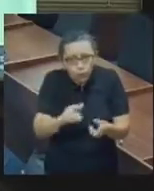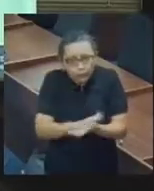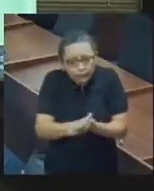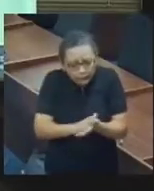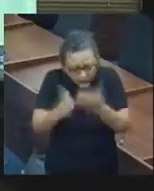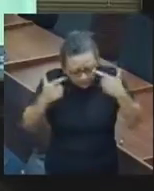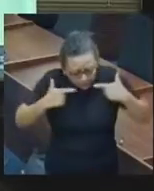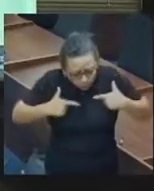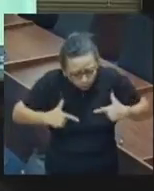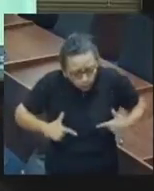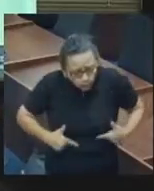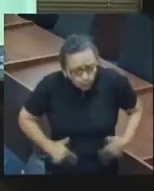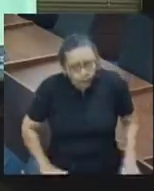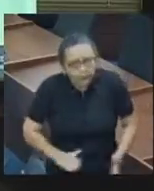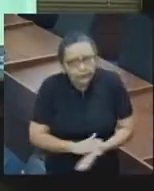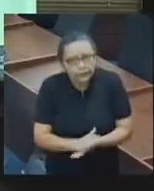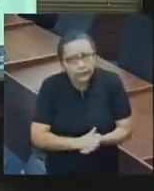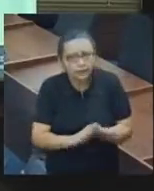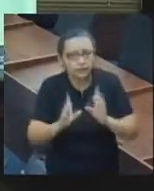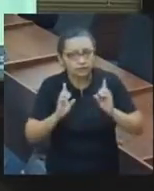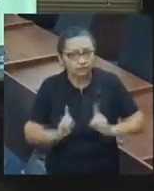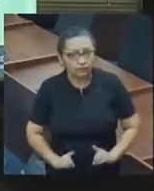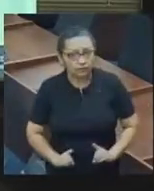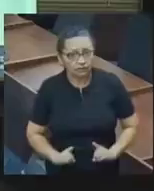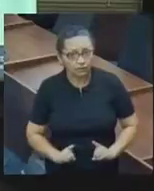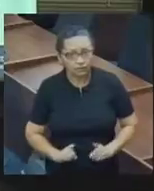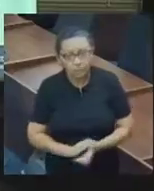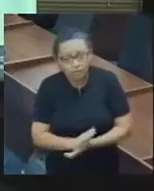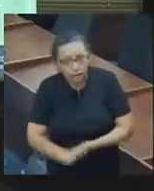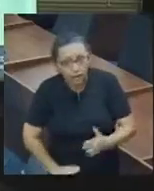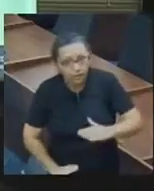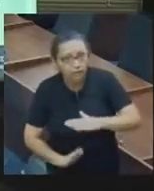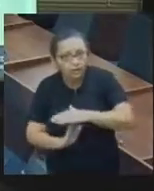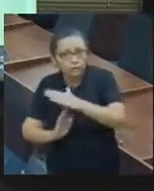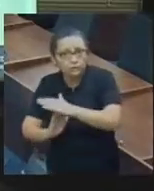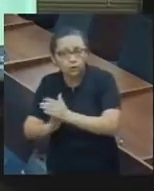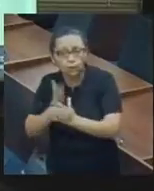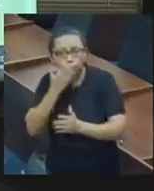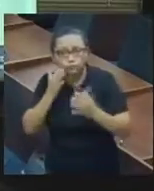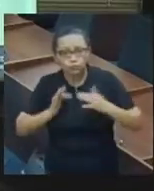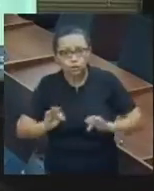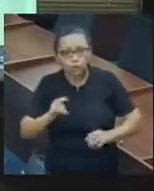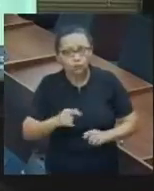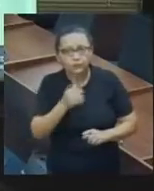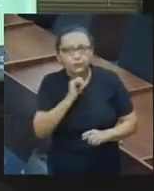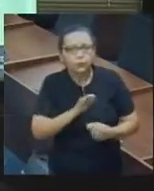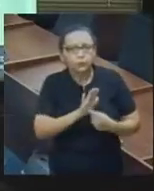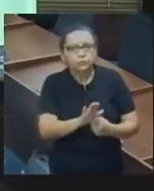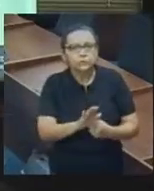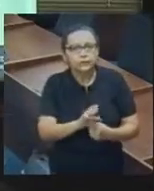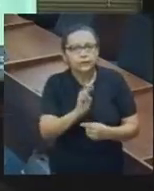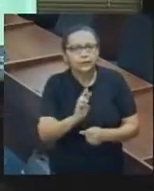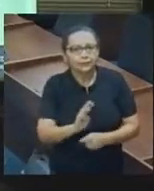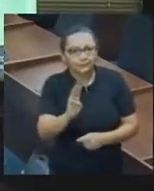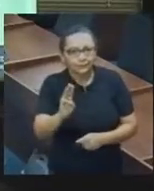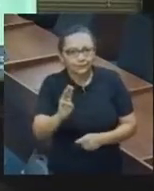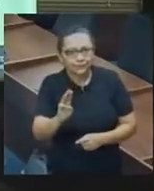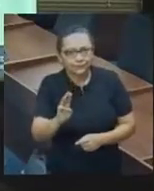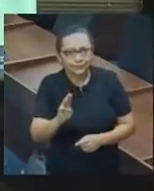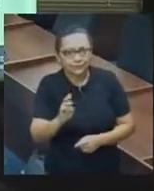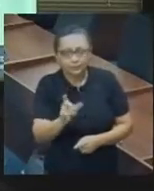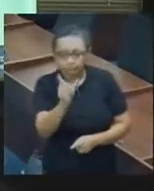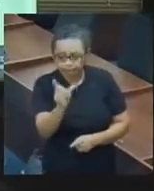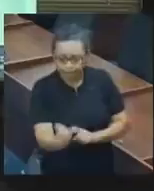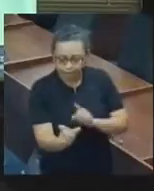funcional é eu dei o exemplo aqui do site baixaki nec em matéria de